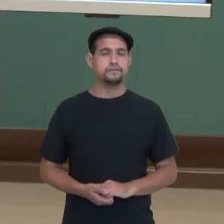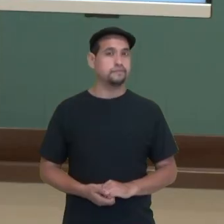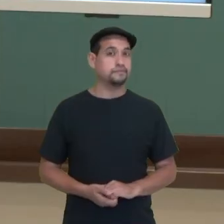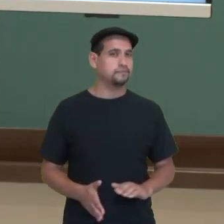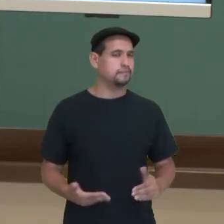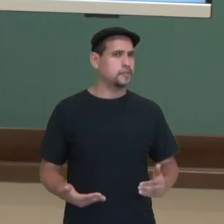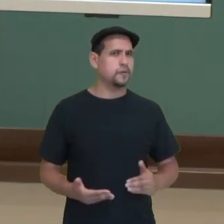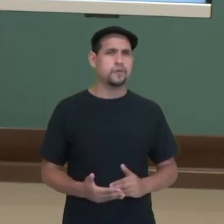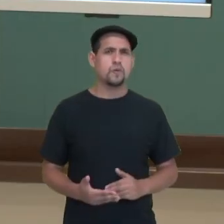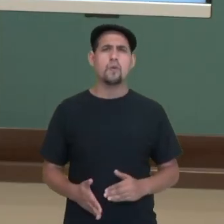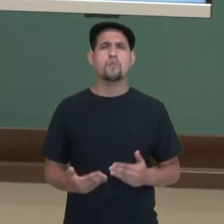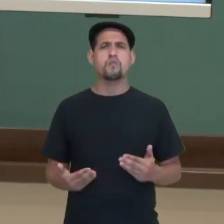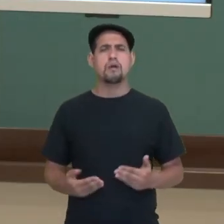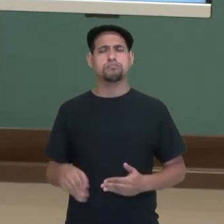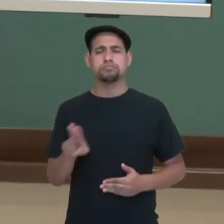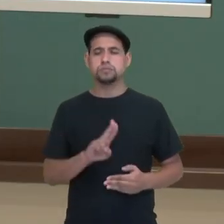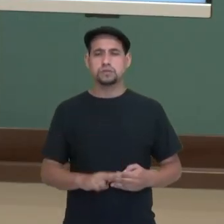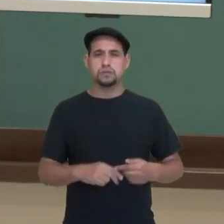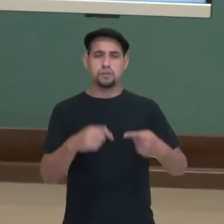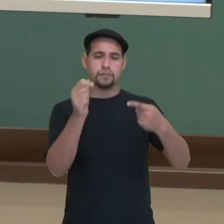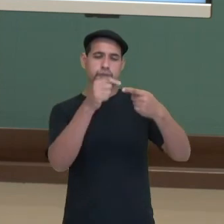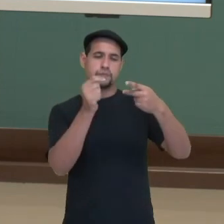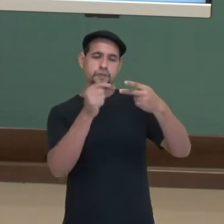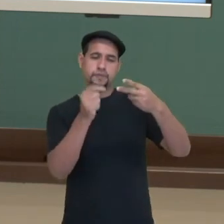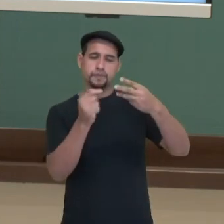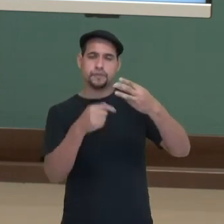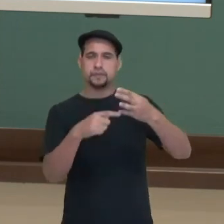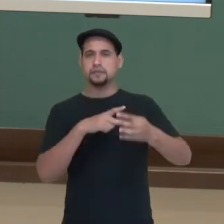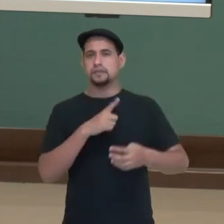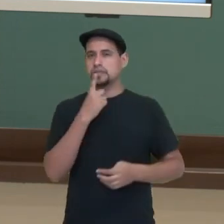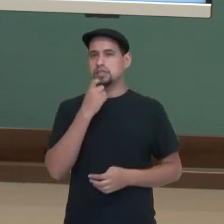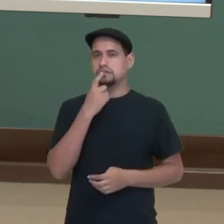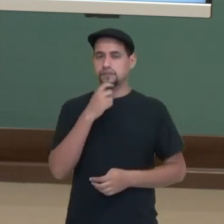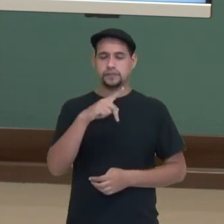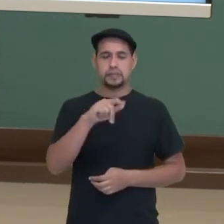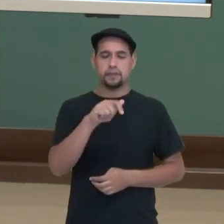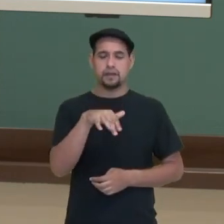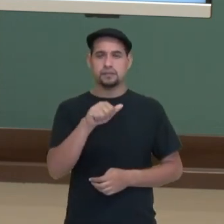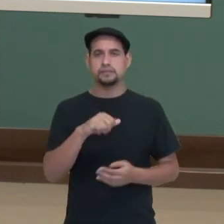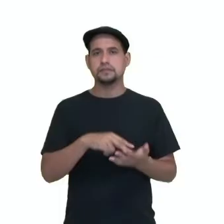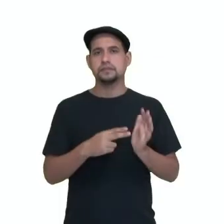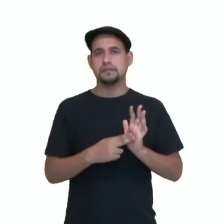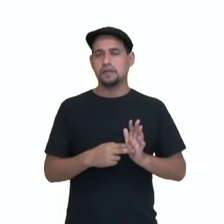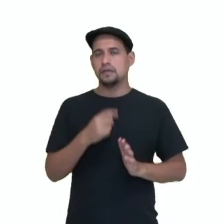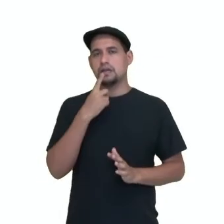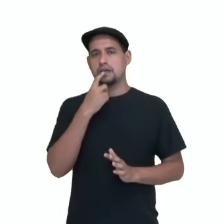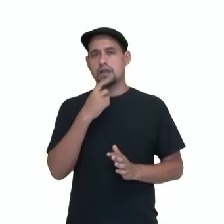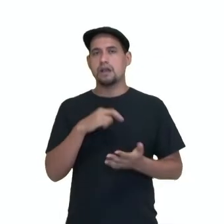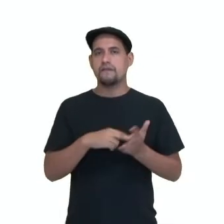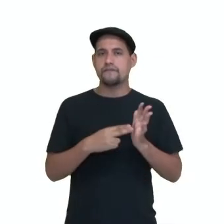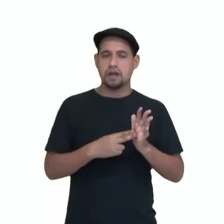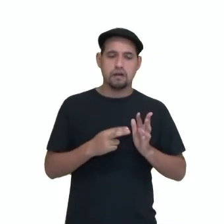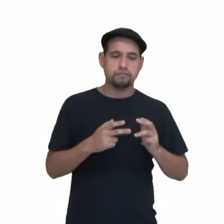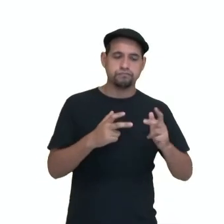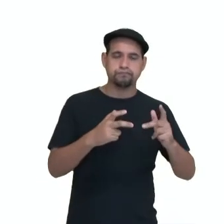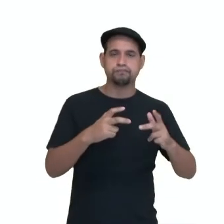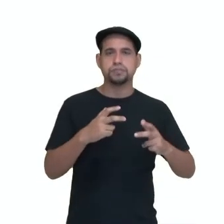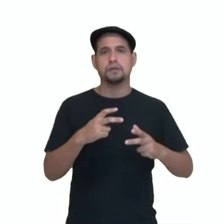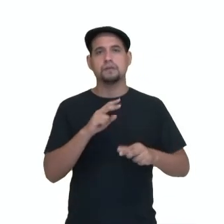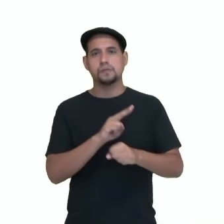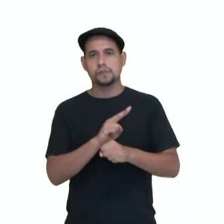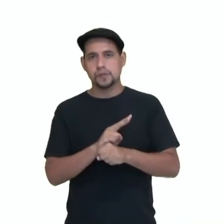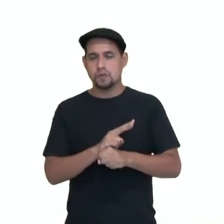E aí, gente, qual a função de cada um dos componentes do sangue? Olha, o plasma é a parte líquida responsável por levar nutrientes, hormônios e